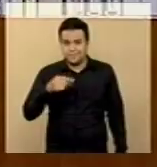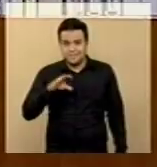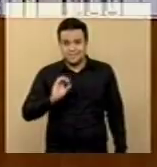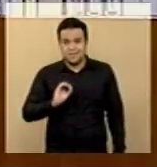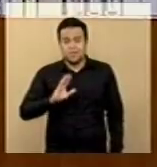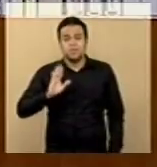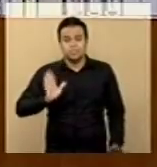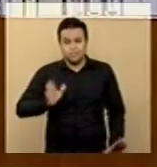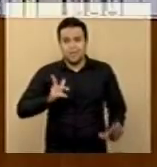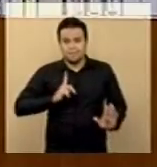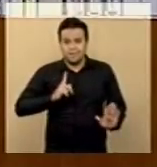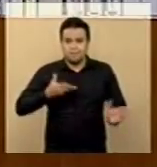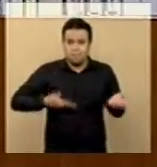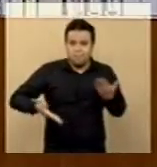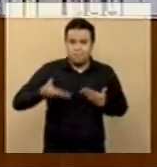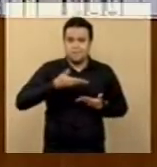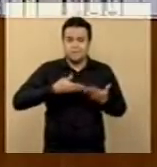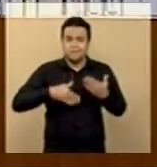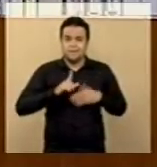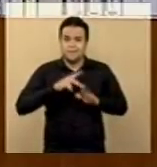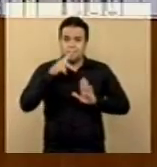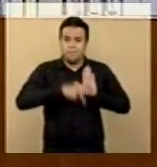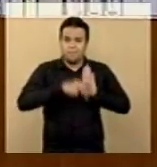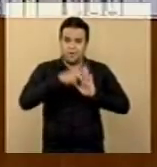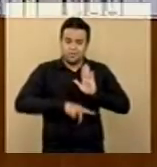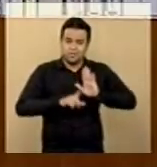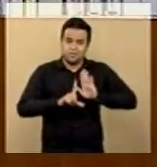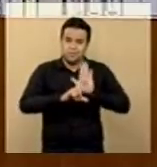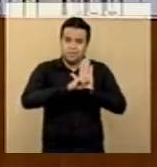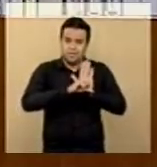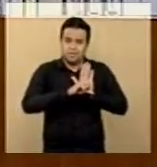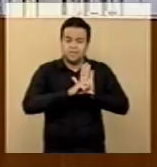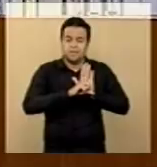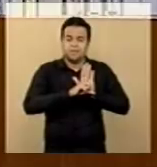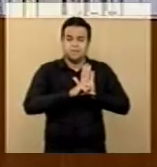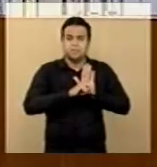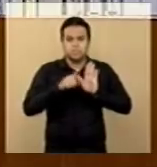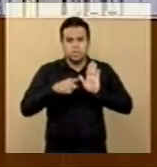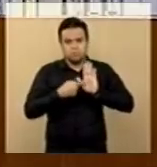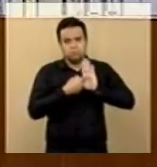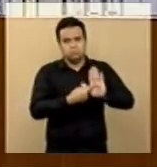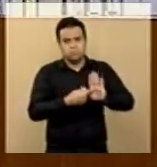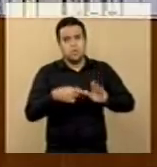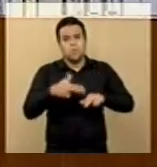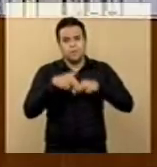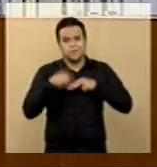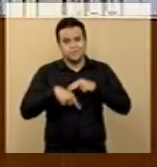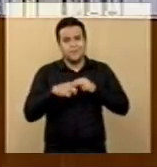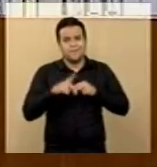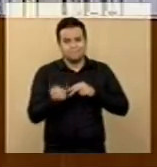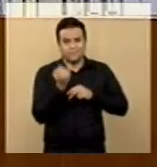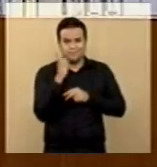em tramitação um projeto de lei. E nós sempre assentamos que isto não alterava a nossa obrigação de prestar a jurisdição. Então,